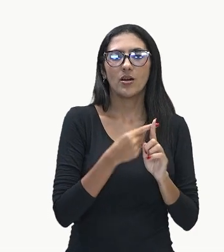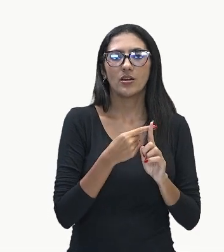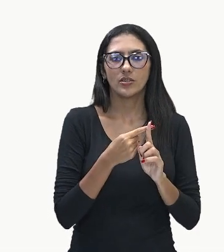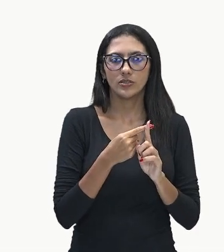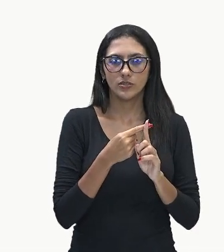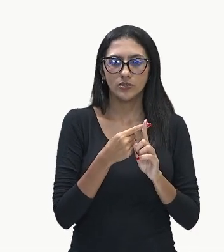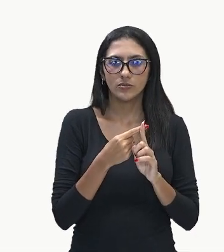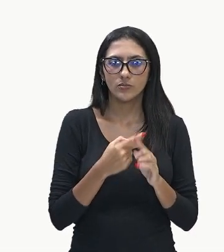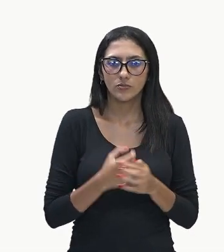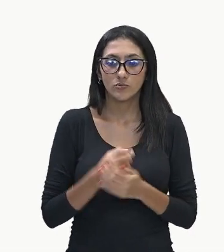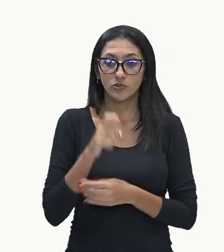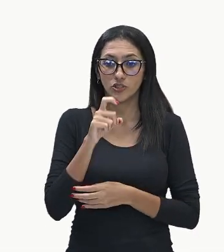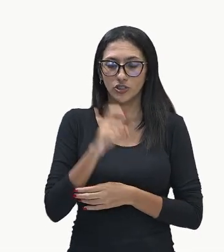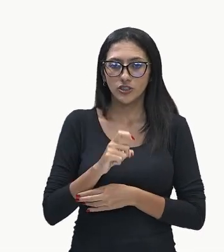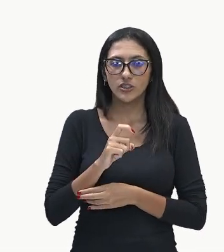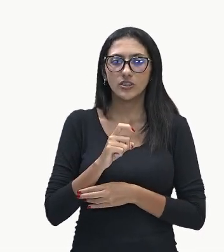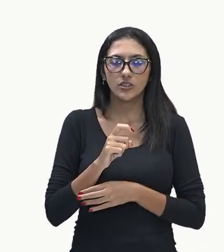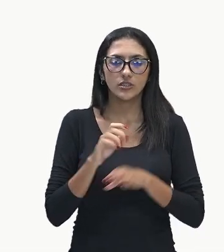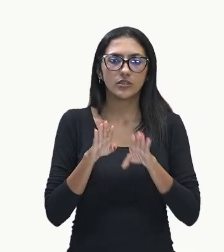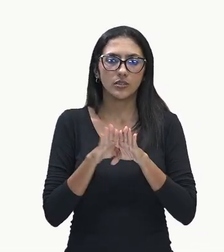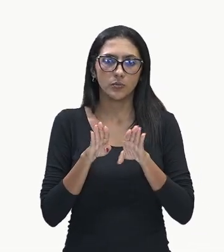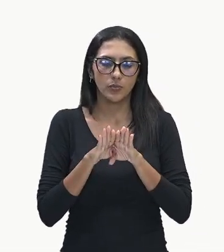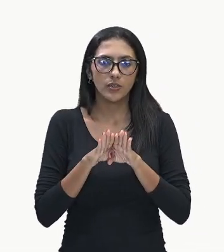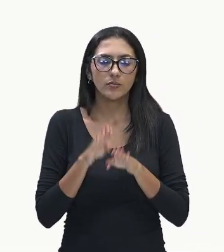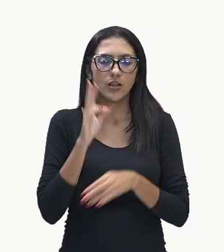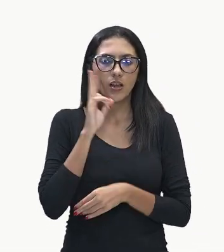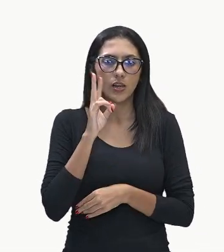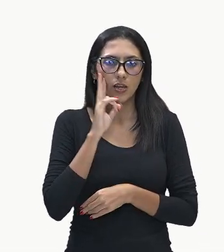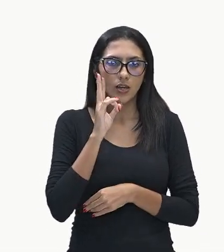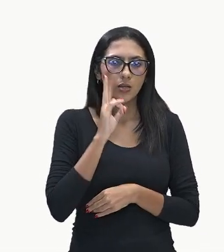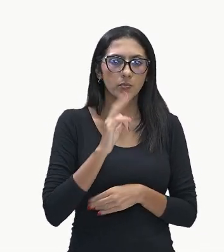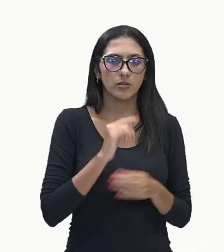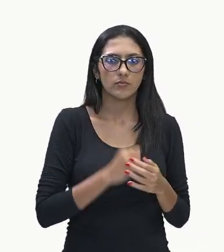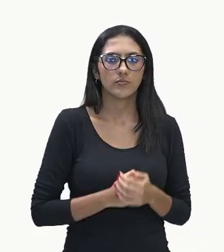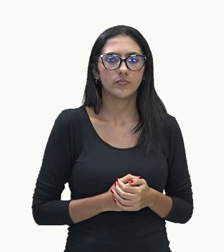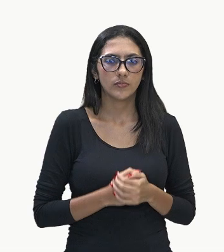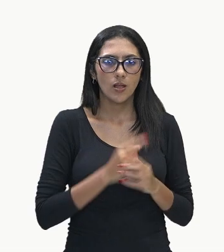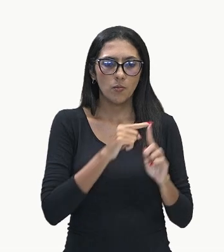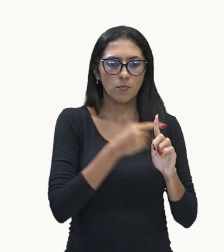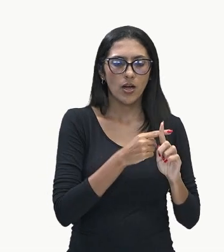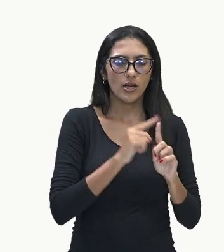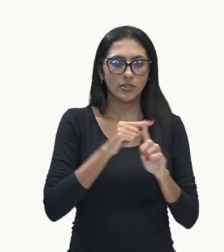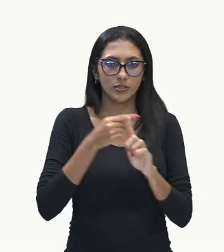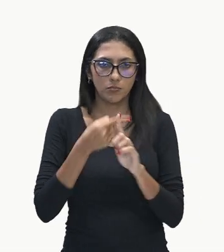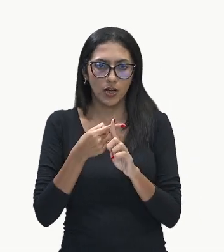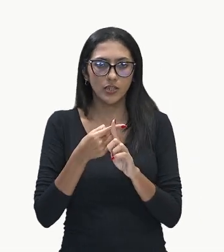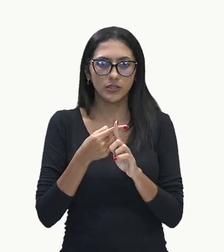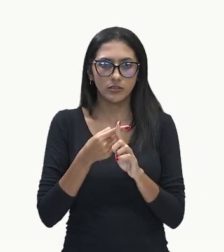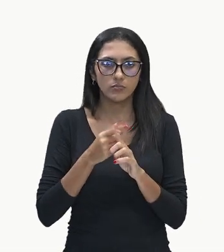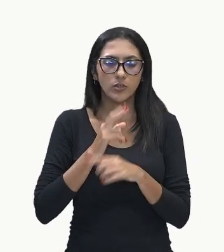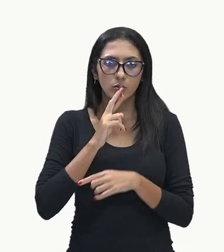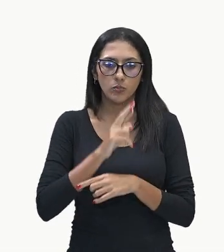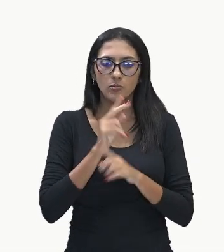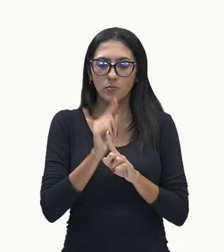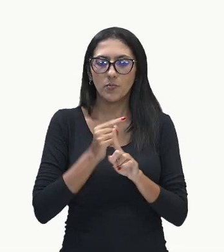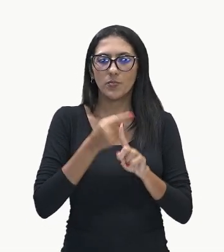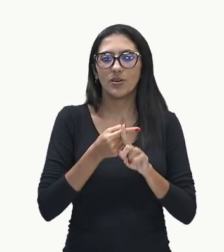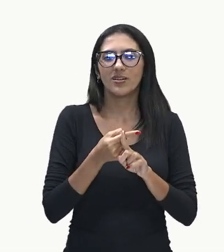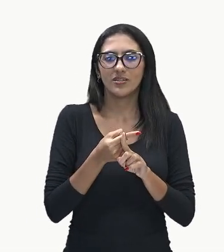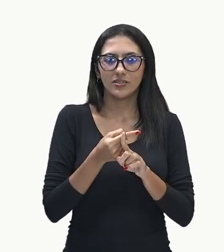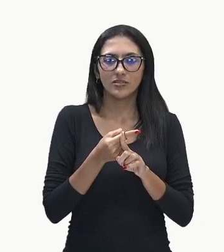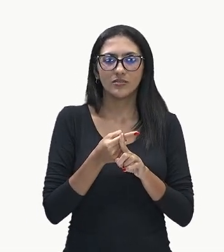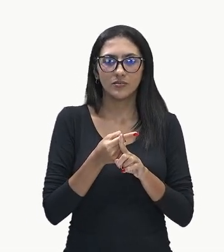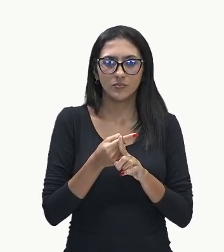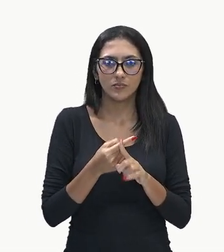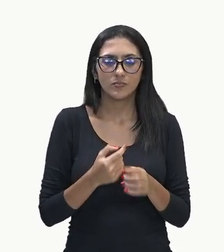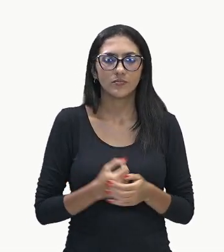também. Sinais iguais na multiplicação, resultado positivo. Não preciso colocar o positivo aqui porque